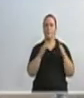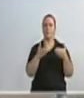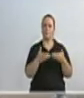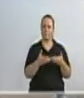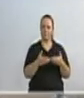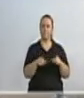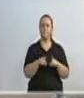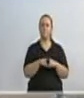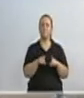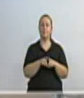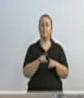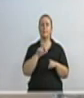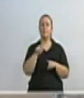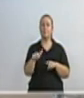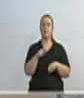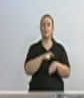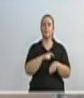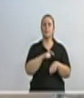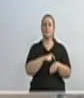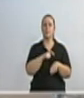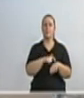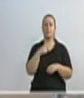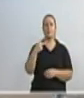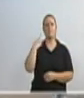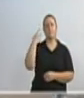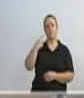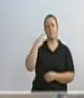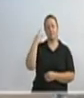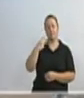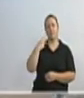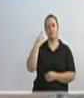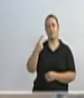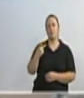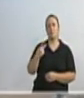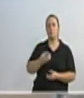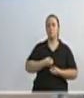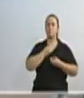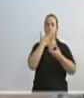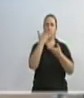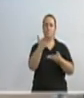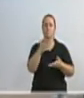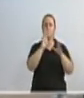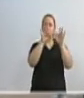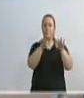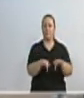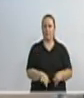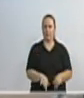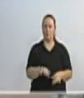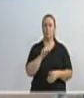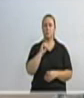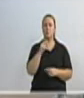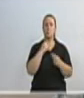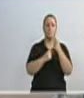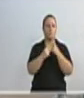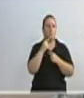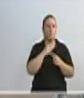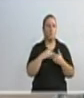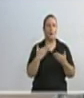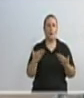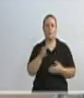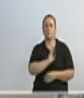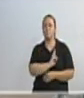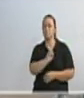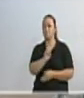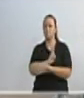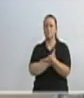vou dar um tempo para os nossos vereadores fazerem as suas palavras, considerações finais, e se algum deles, dos representantes